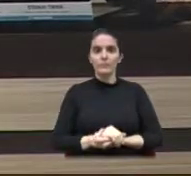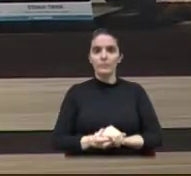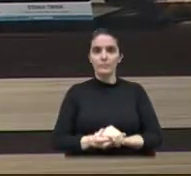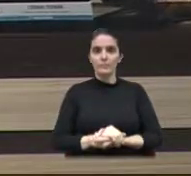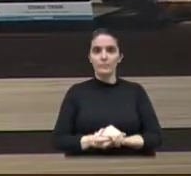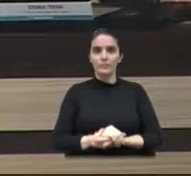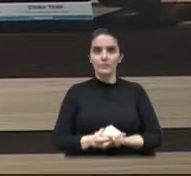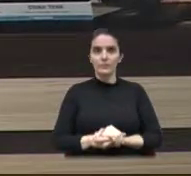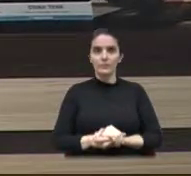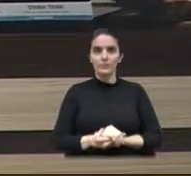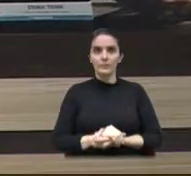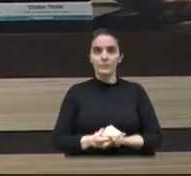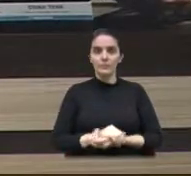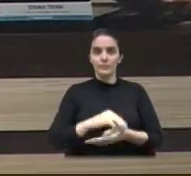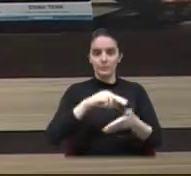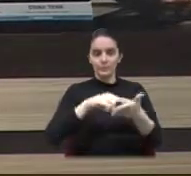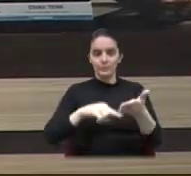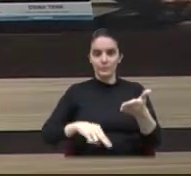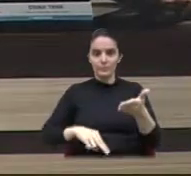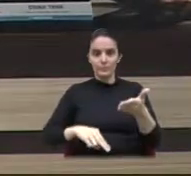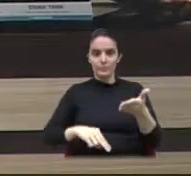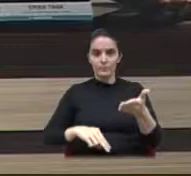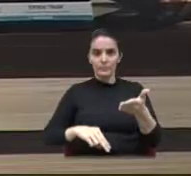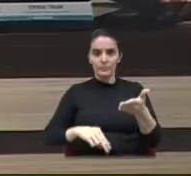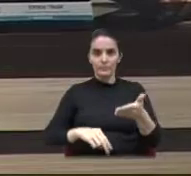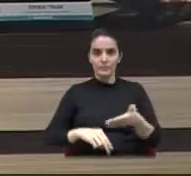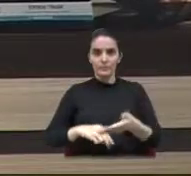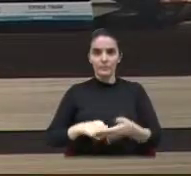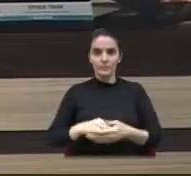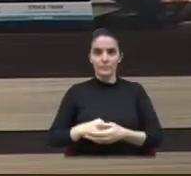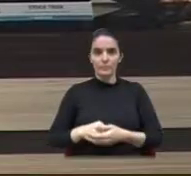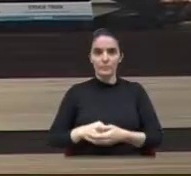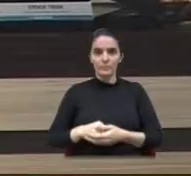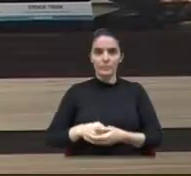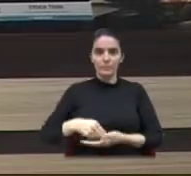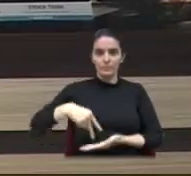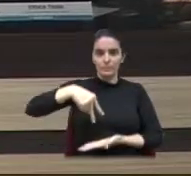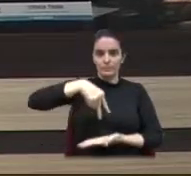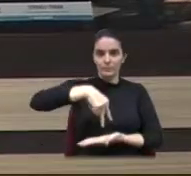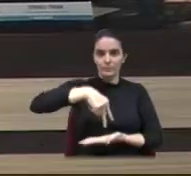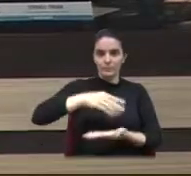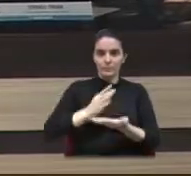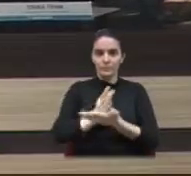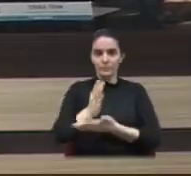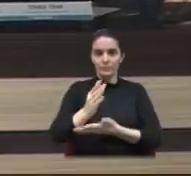ler o que está escrito aqui, eu diria: os sentados aprovam e pé rejeito.